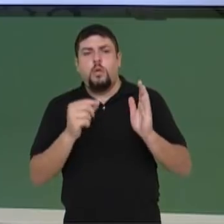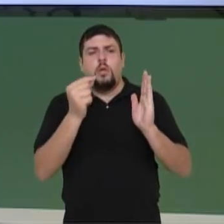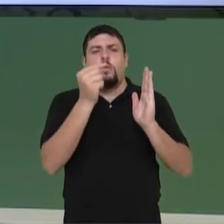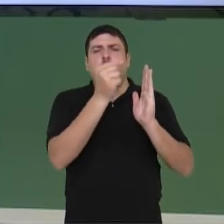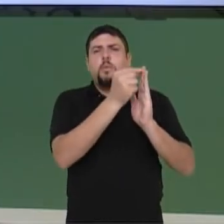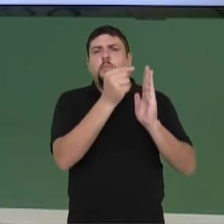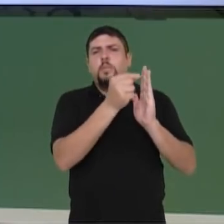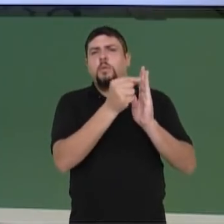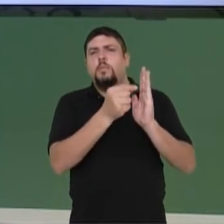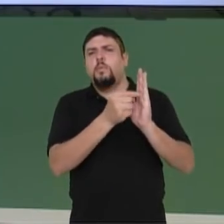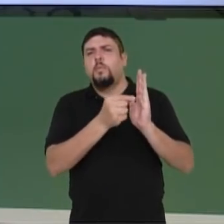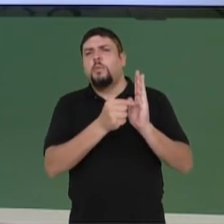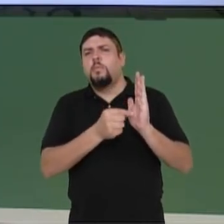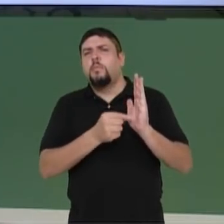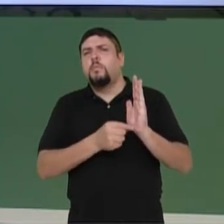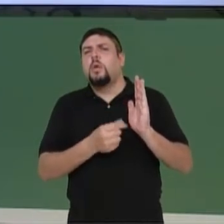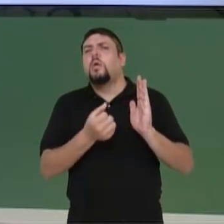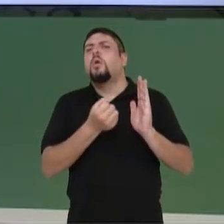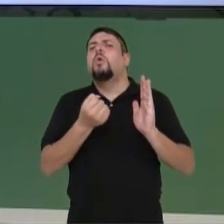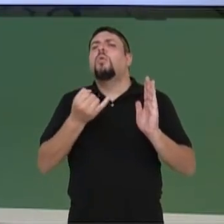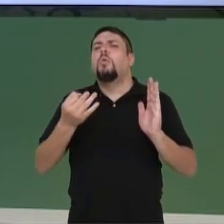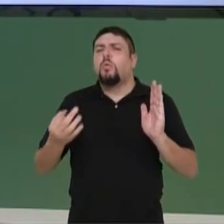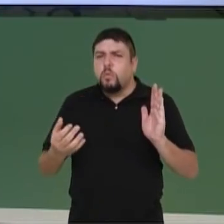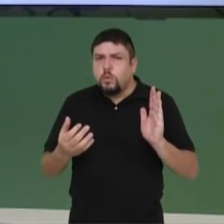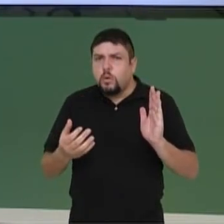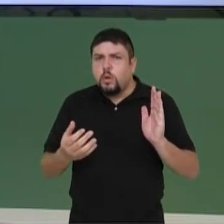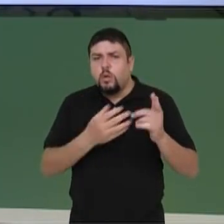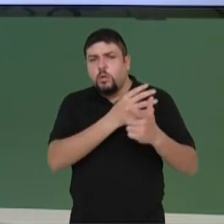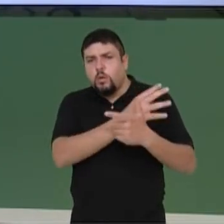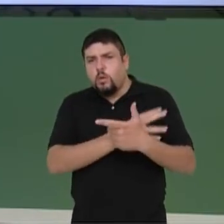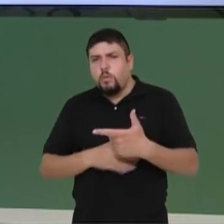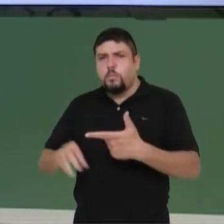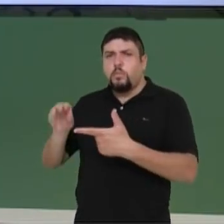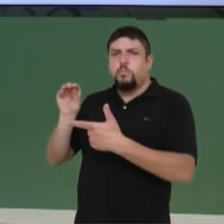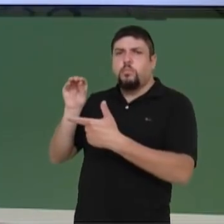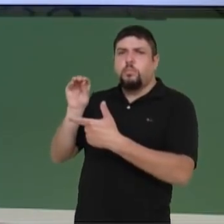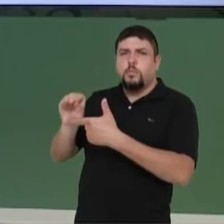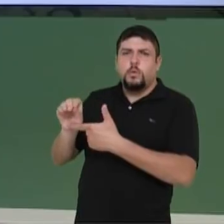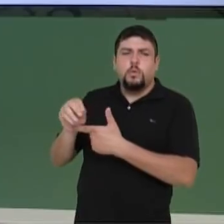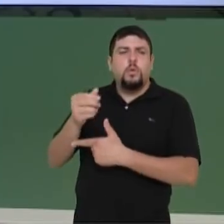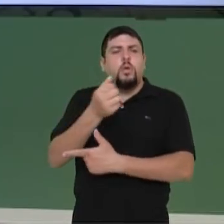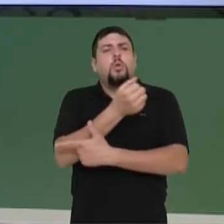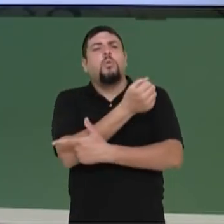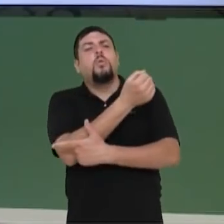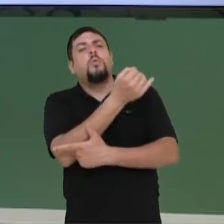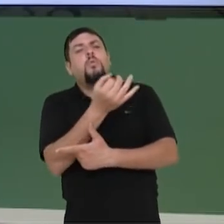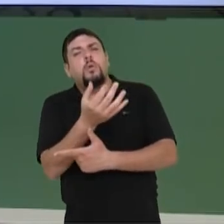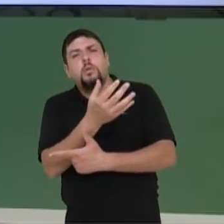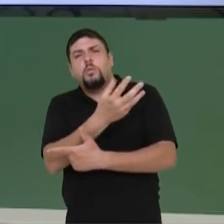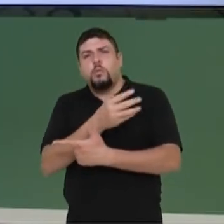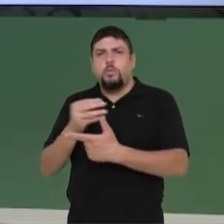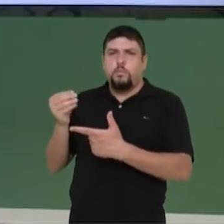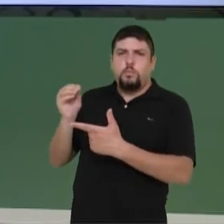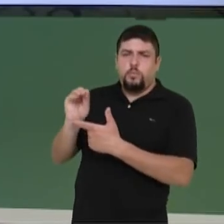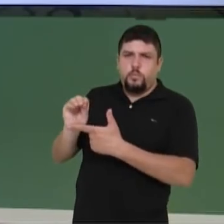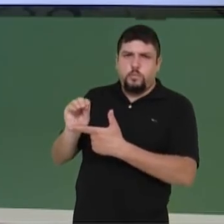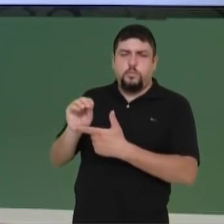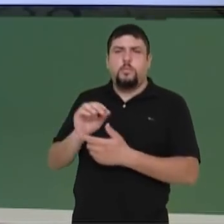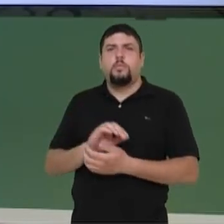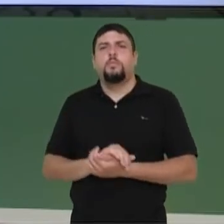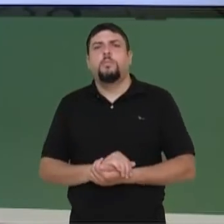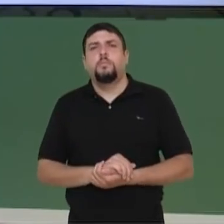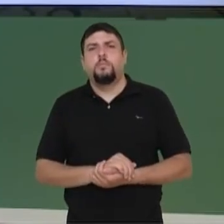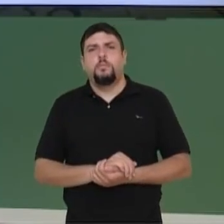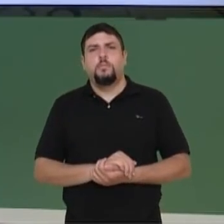quê? A gente divide essa somatória pelo número de elementos, pela soma das frequências, né? No